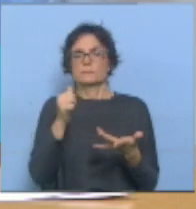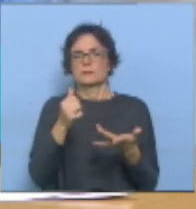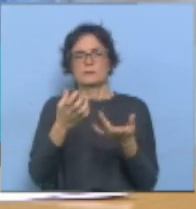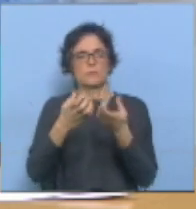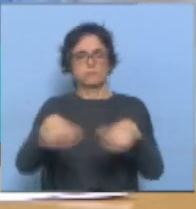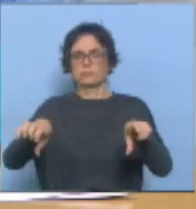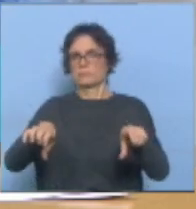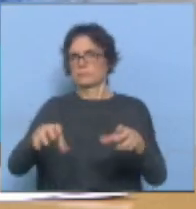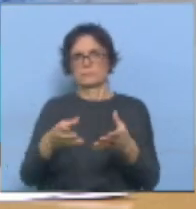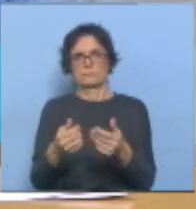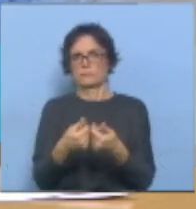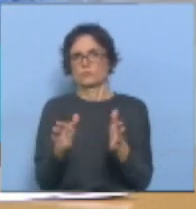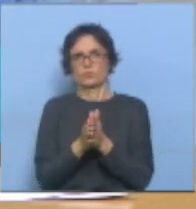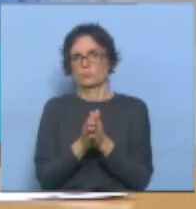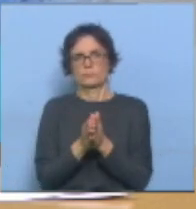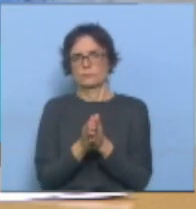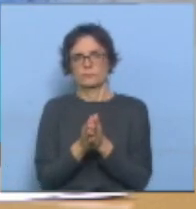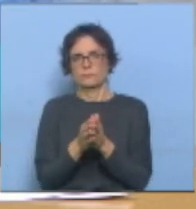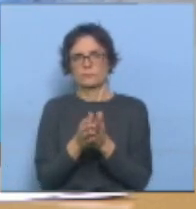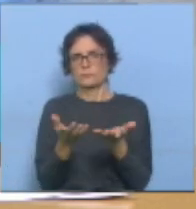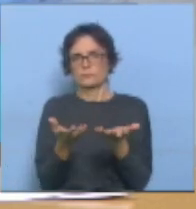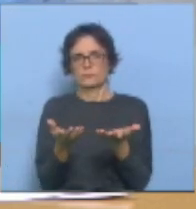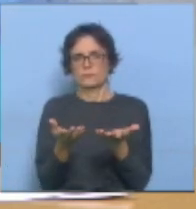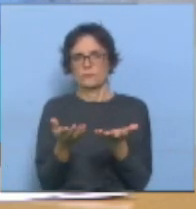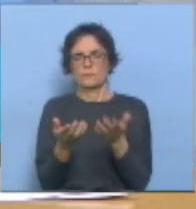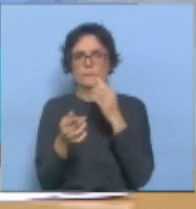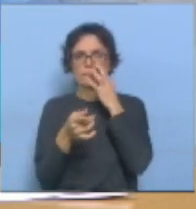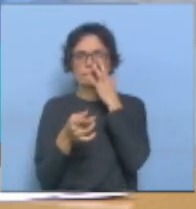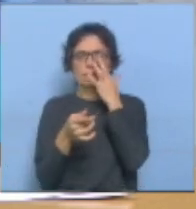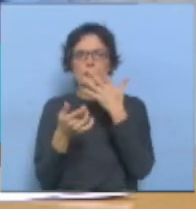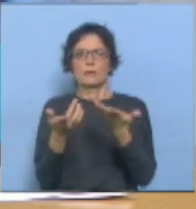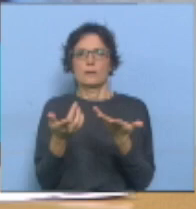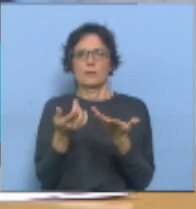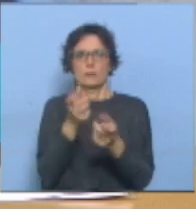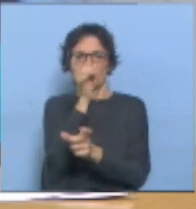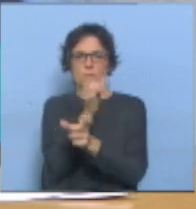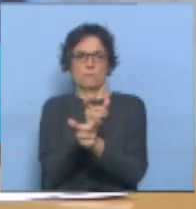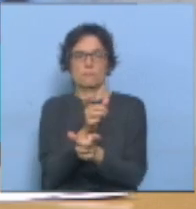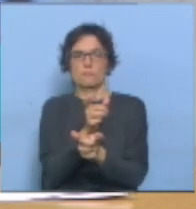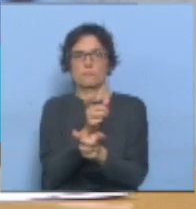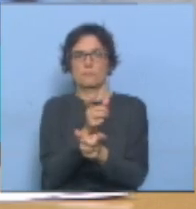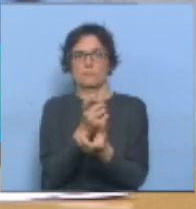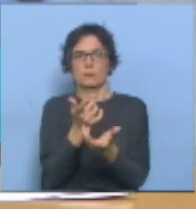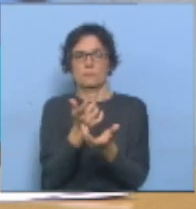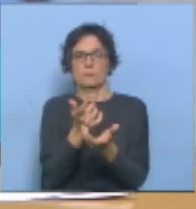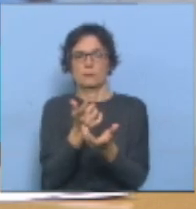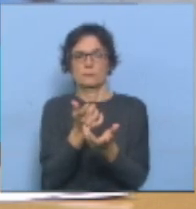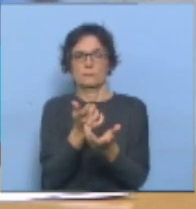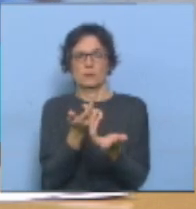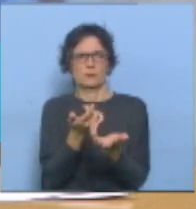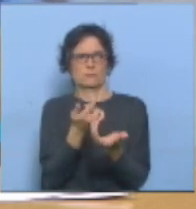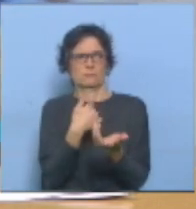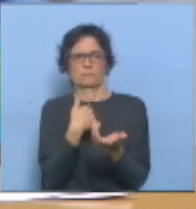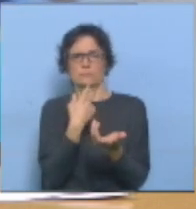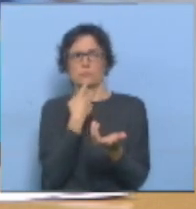outros. E depois começam a surgir coisas como essa, que uma pessoa, qualquer um de nós, não achará bem que uma pessoa de 70